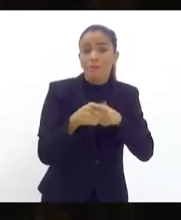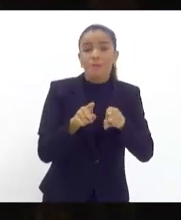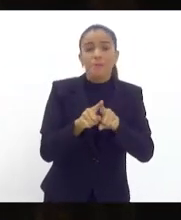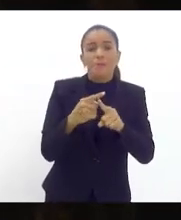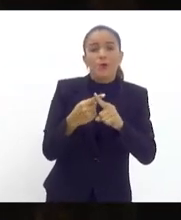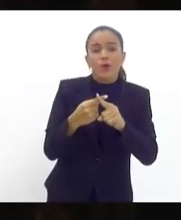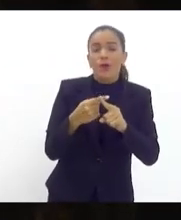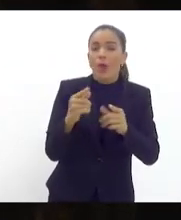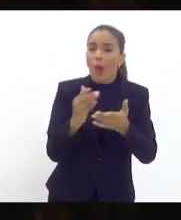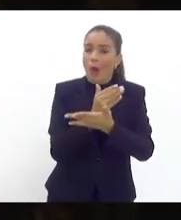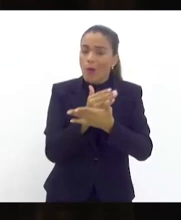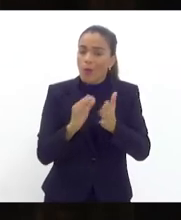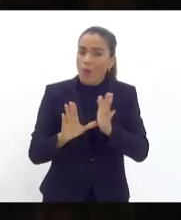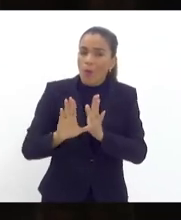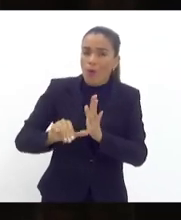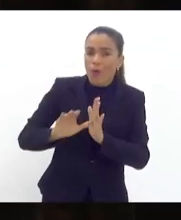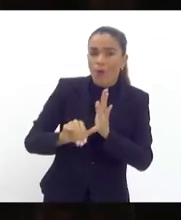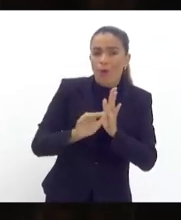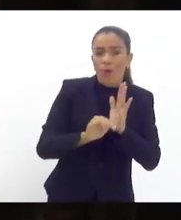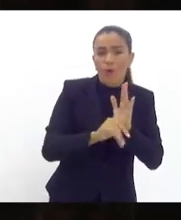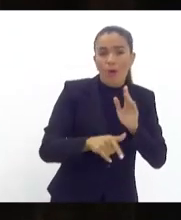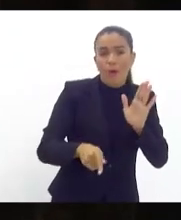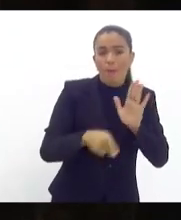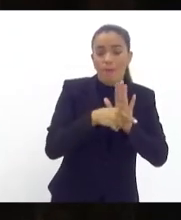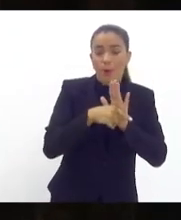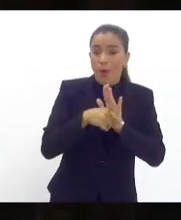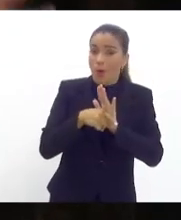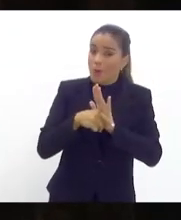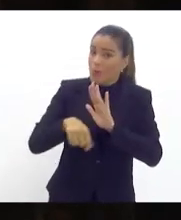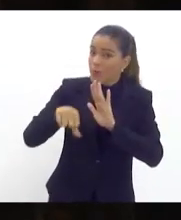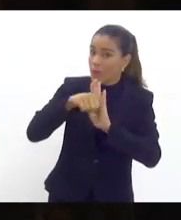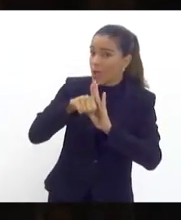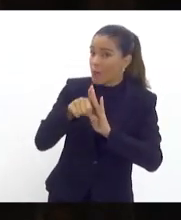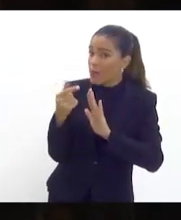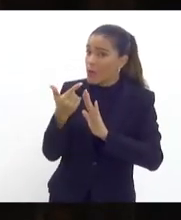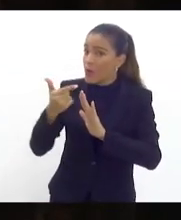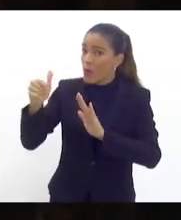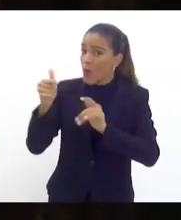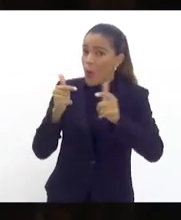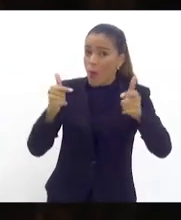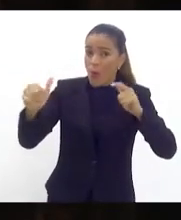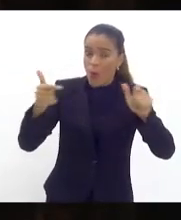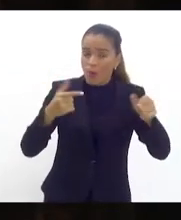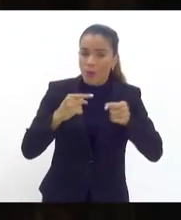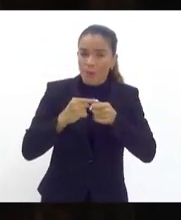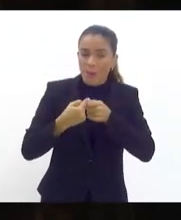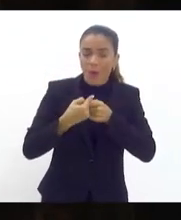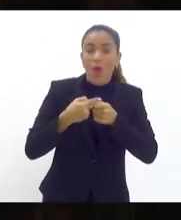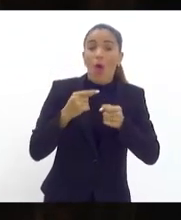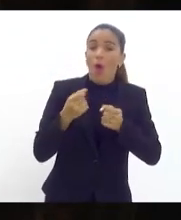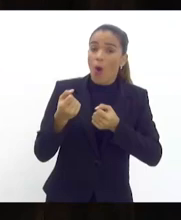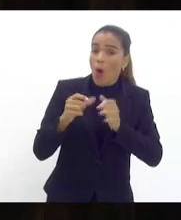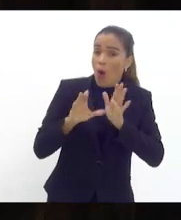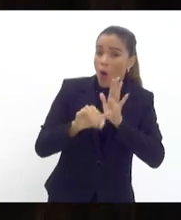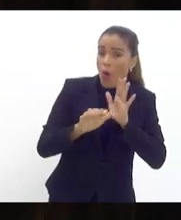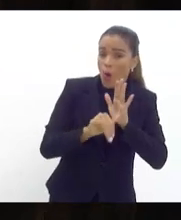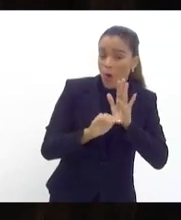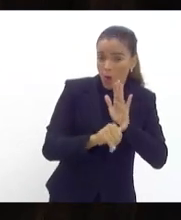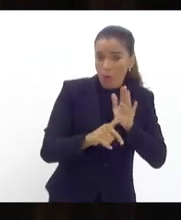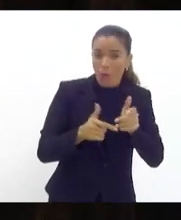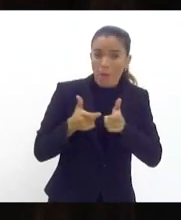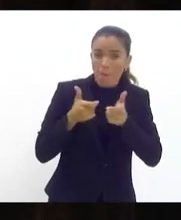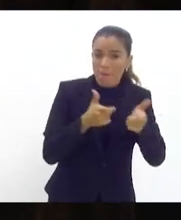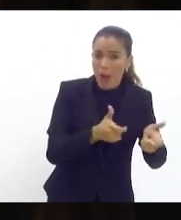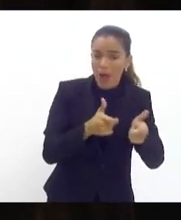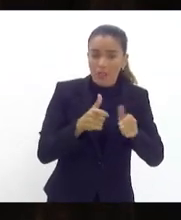que alguns delitos são produtos de crime que vem de outros bairros né Por exemplo roubo de veículo é necessário montar uma